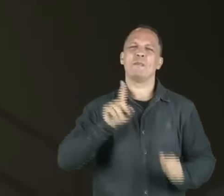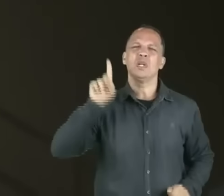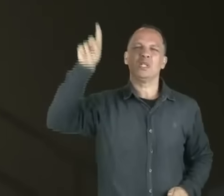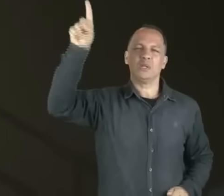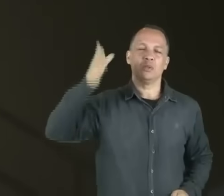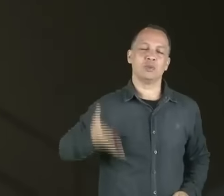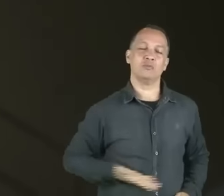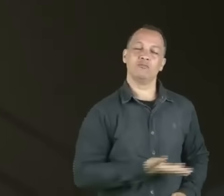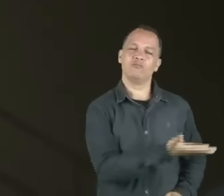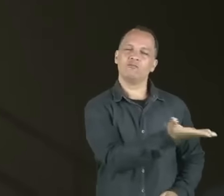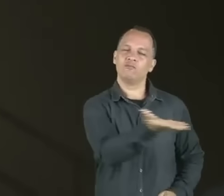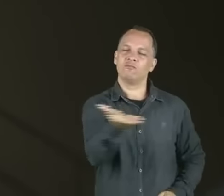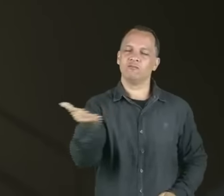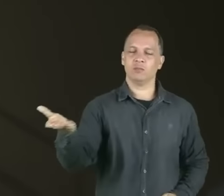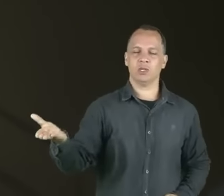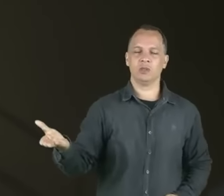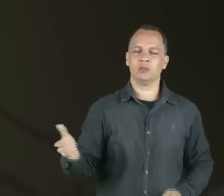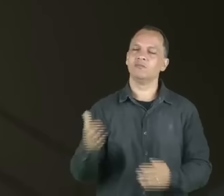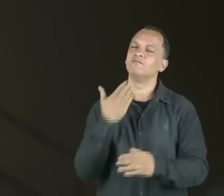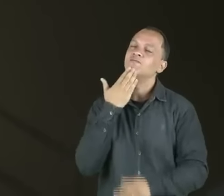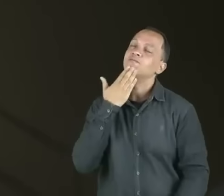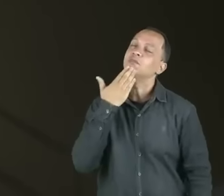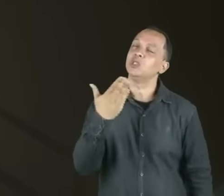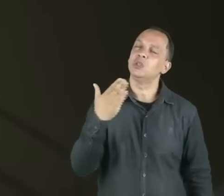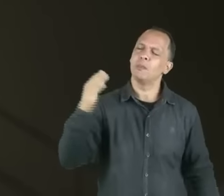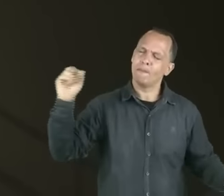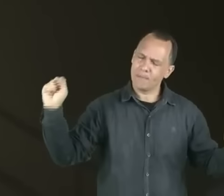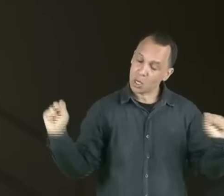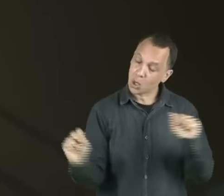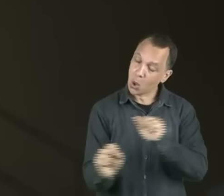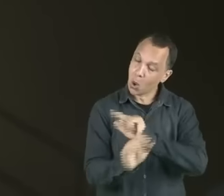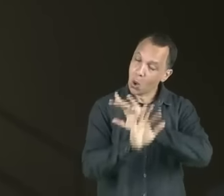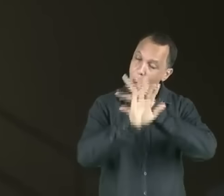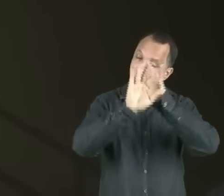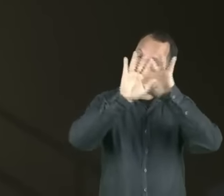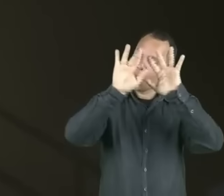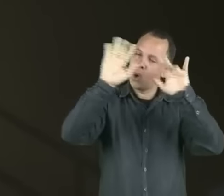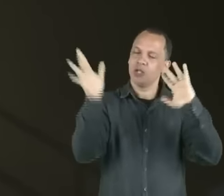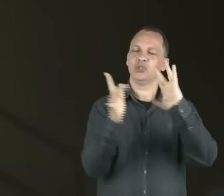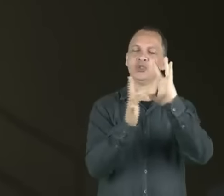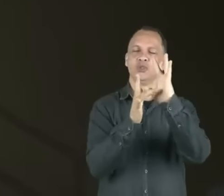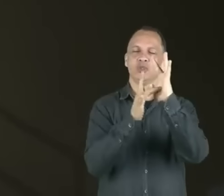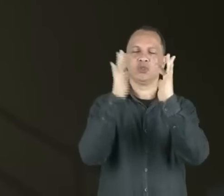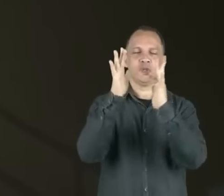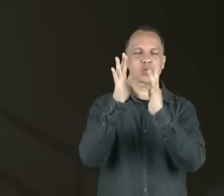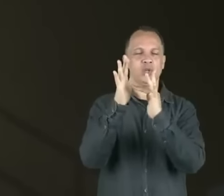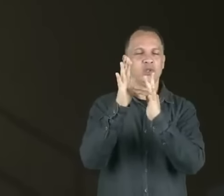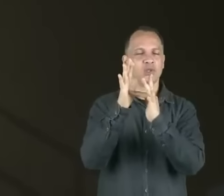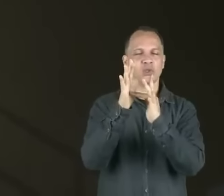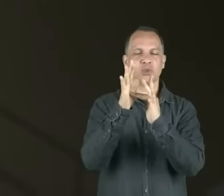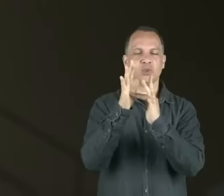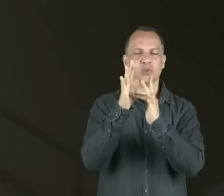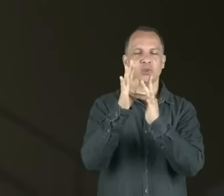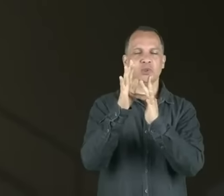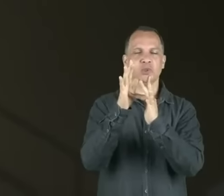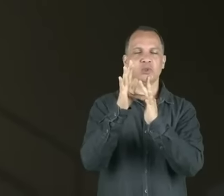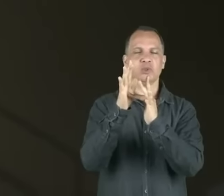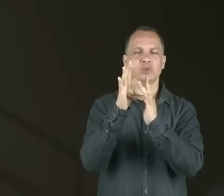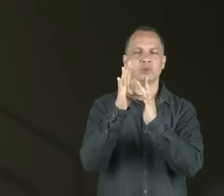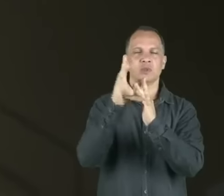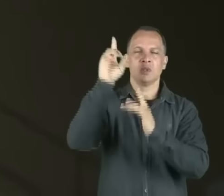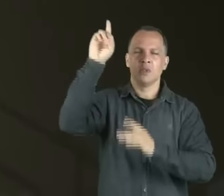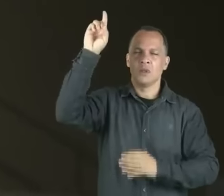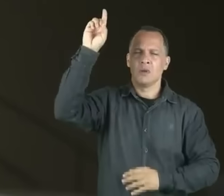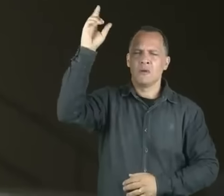vontade e pedimos a TIM pai para glória do teu santo nome para glória do teu santo nome da anos a tua